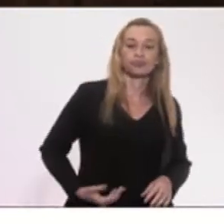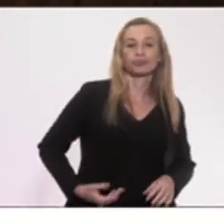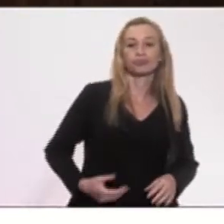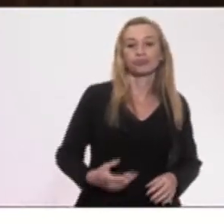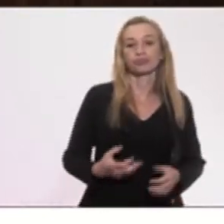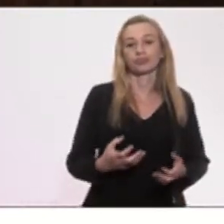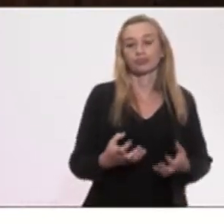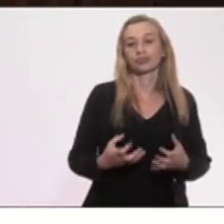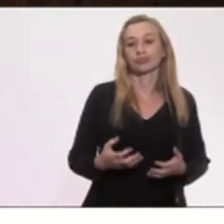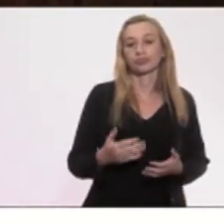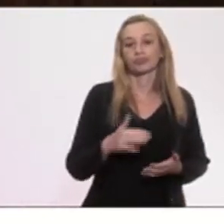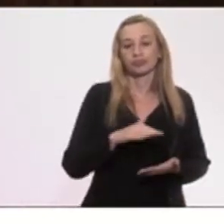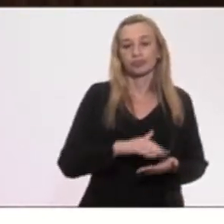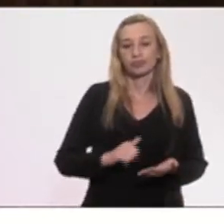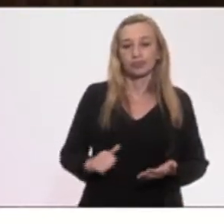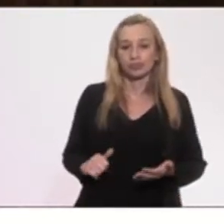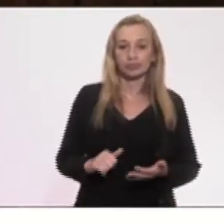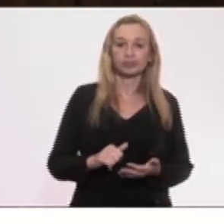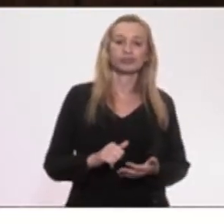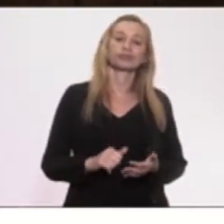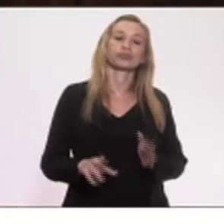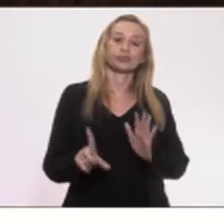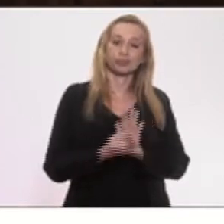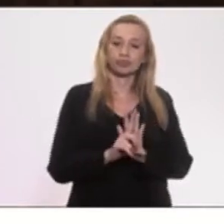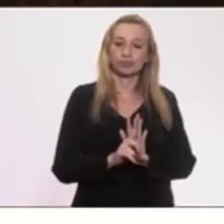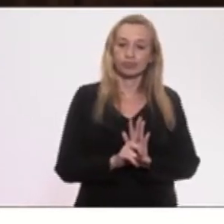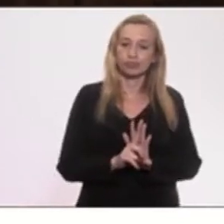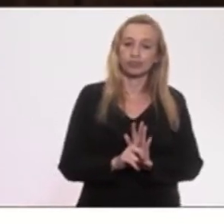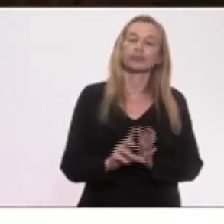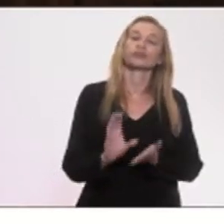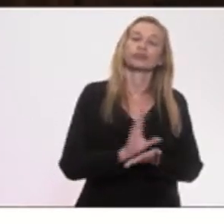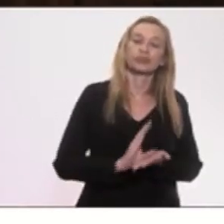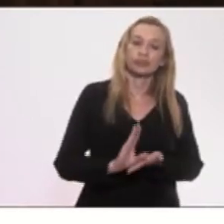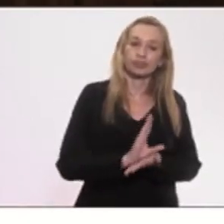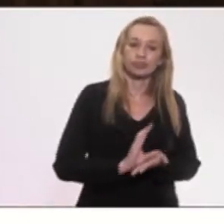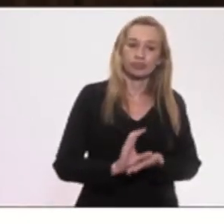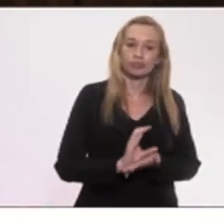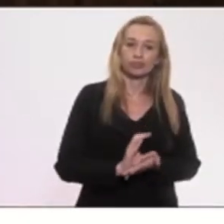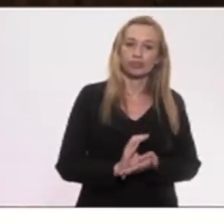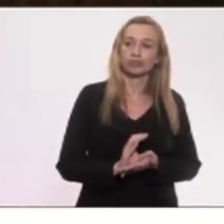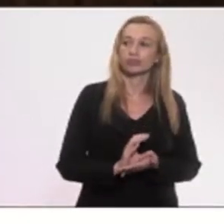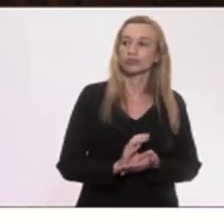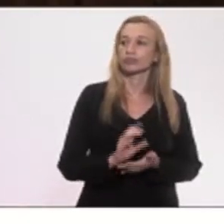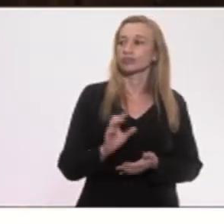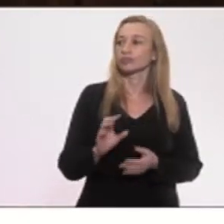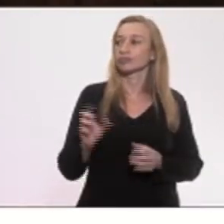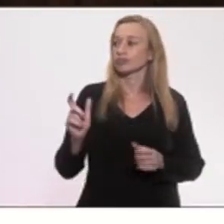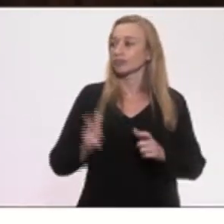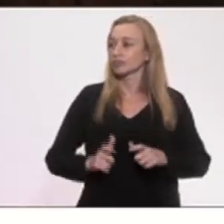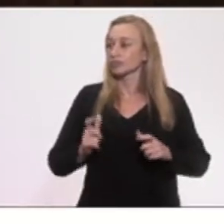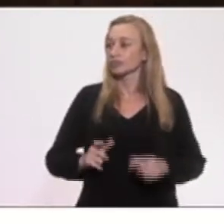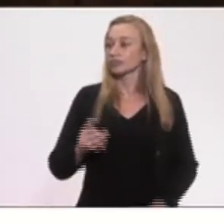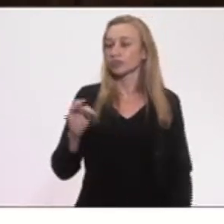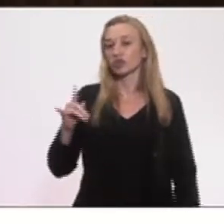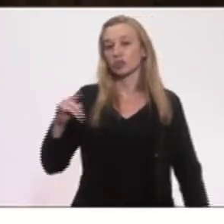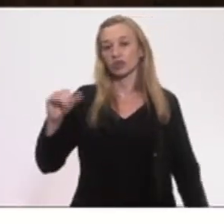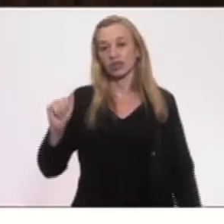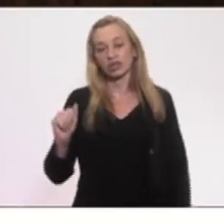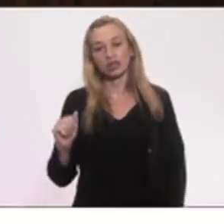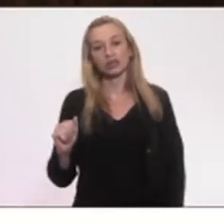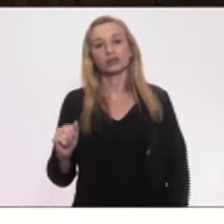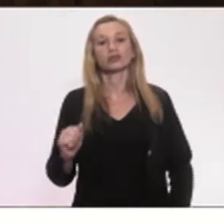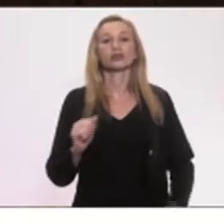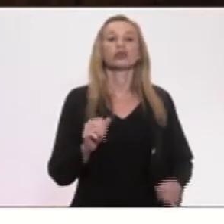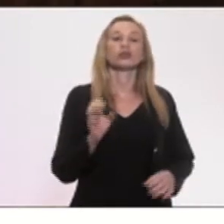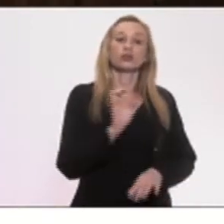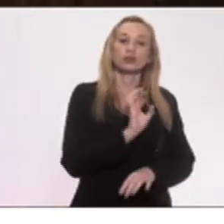vigor, em pleno exercício, ao arrepio da lei. Seja no Conselho Consultivo da região metropolitana, que foi instalado por iniciativa do Governo do